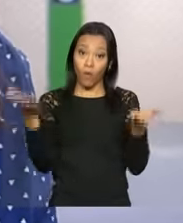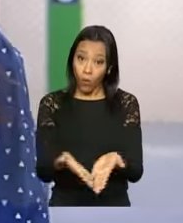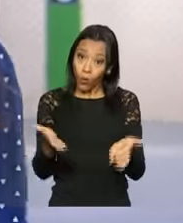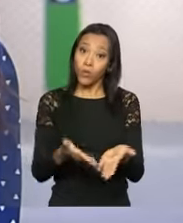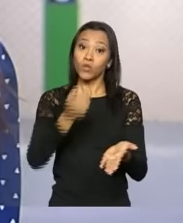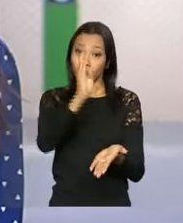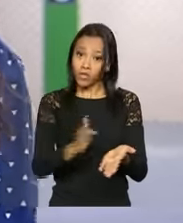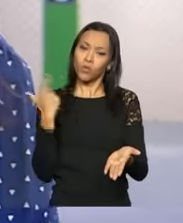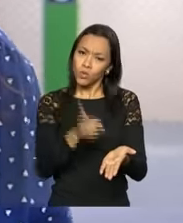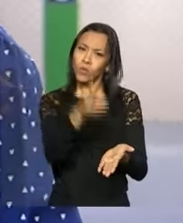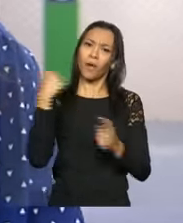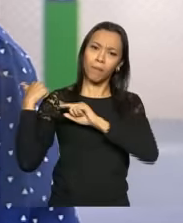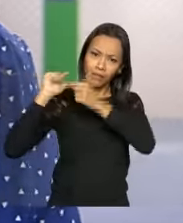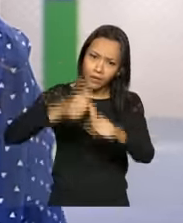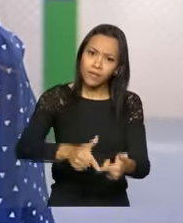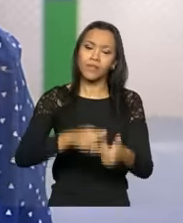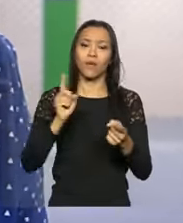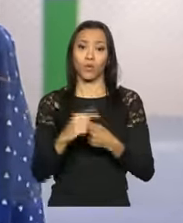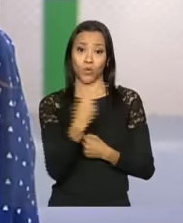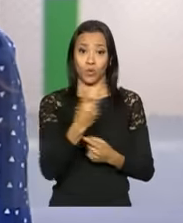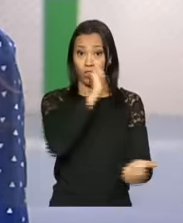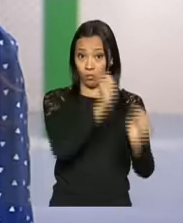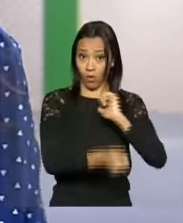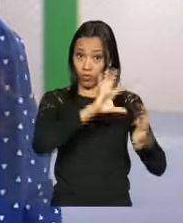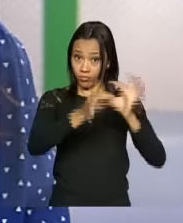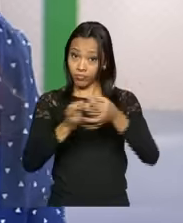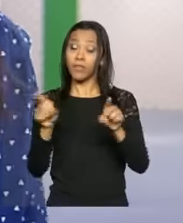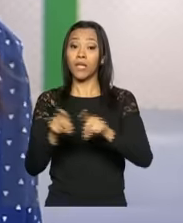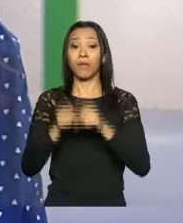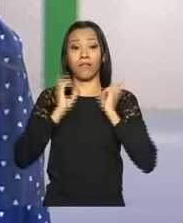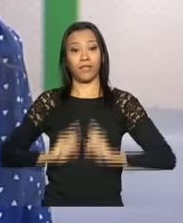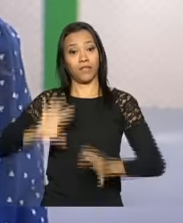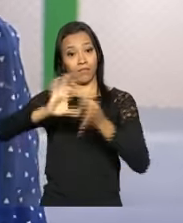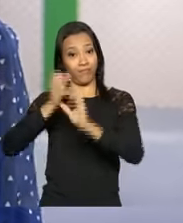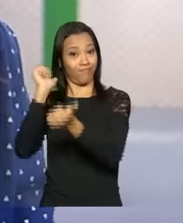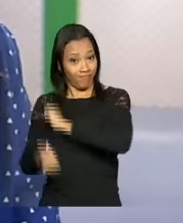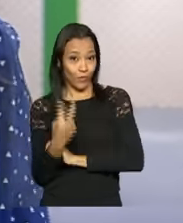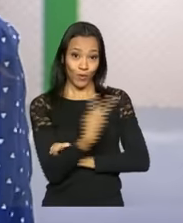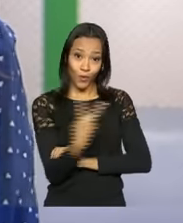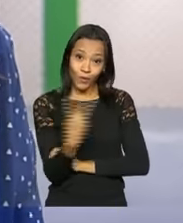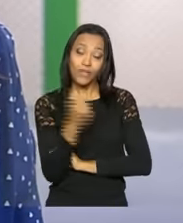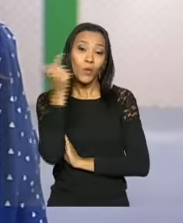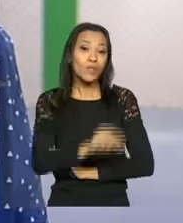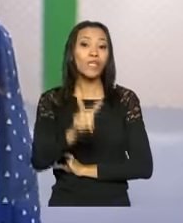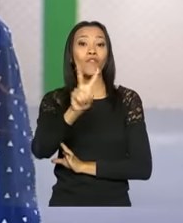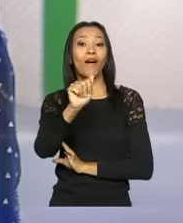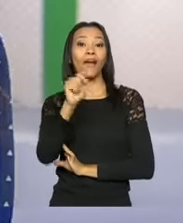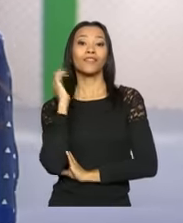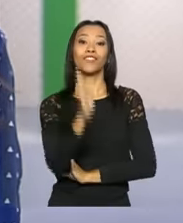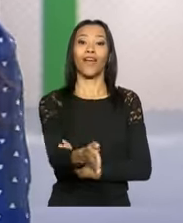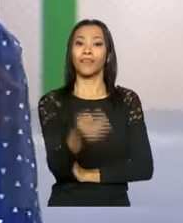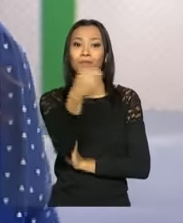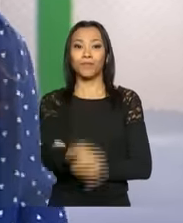tradição tanto nas olimpíadas quanto nas paraolimpíadas em que o Brasil ganhou três vagas diretas isso é sem passar pelas cotas